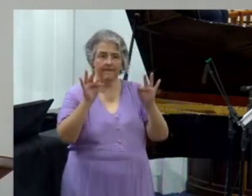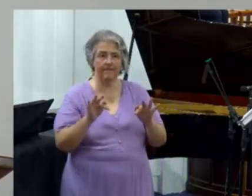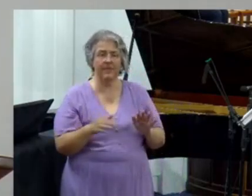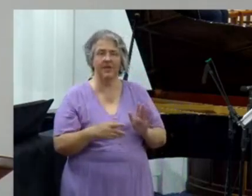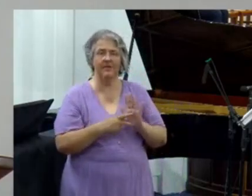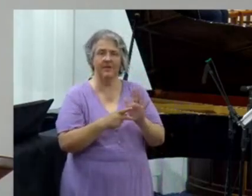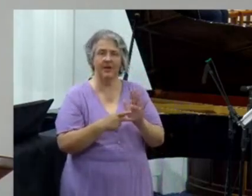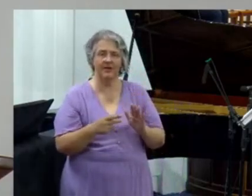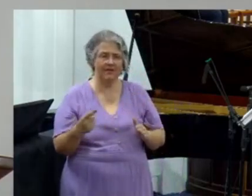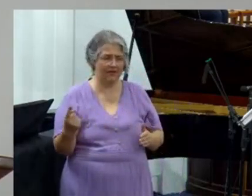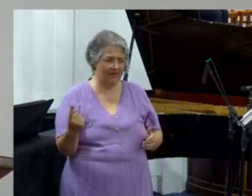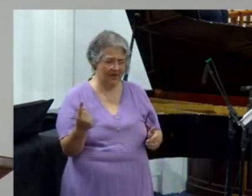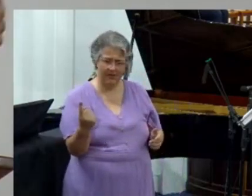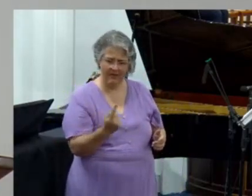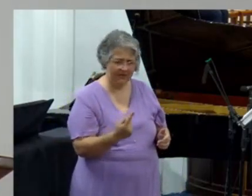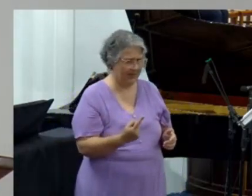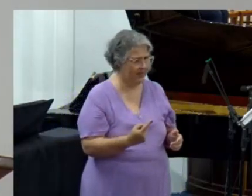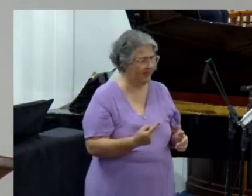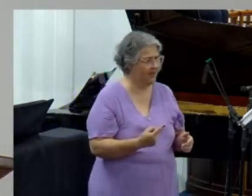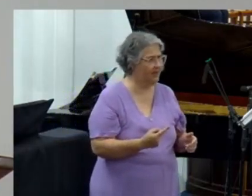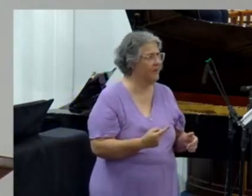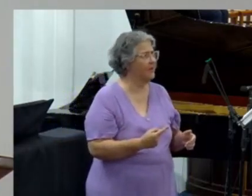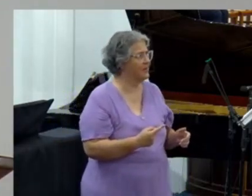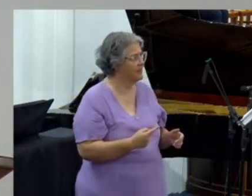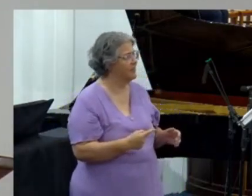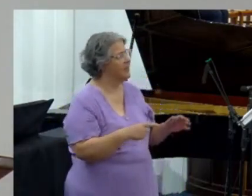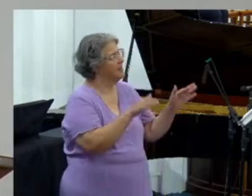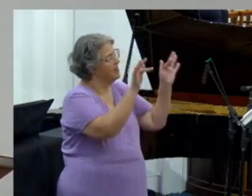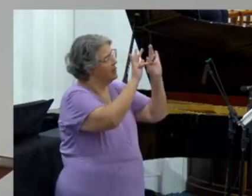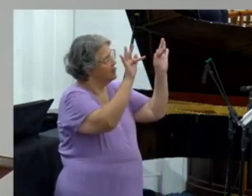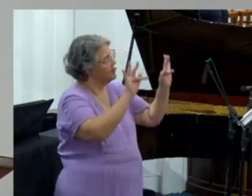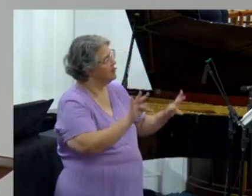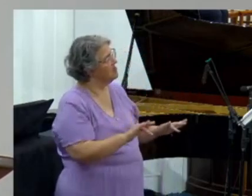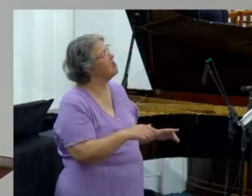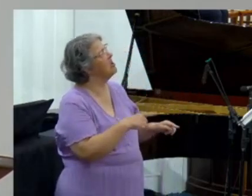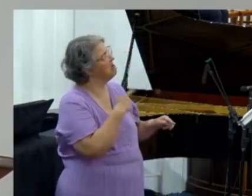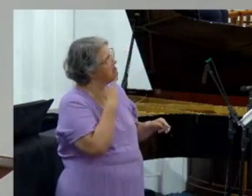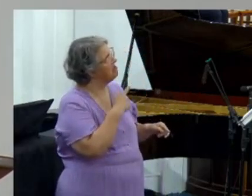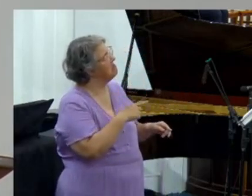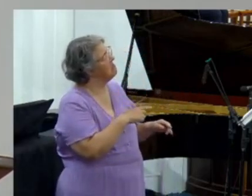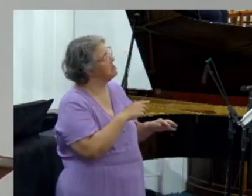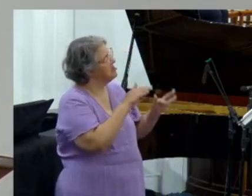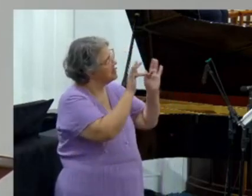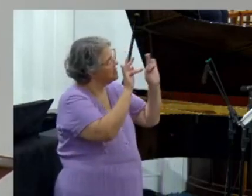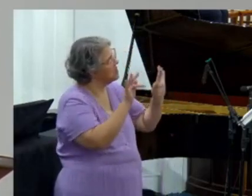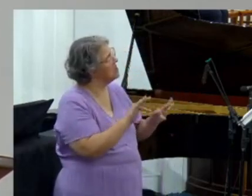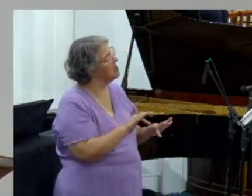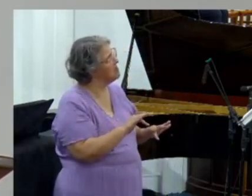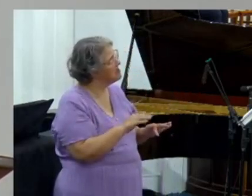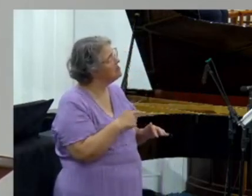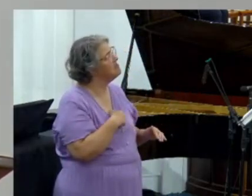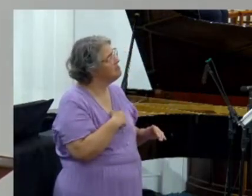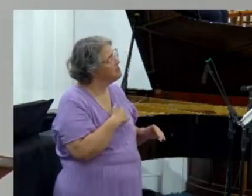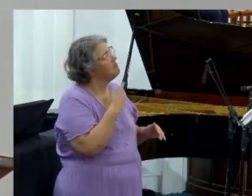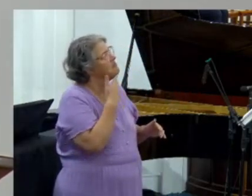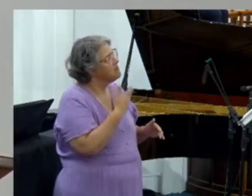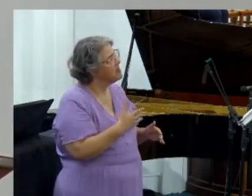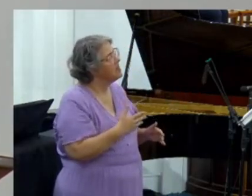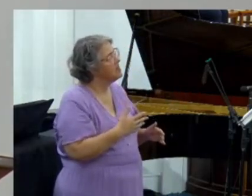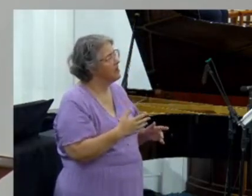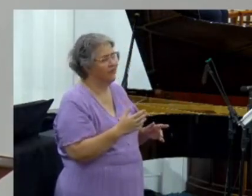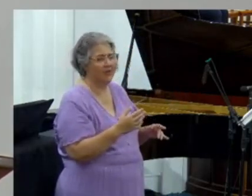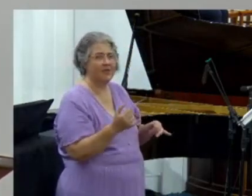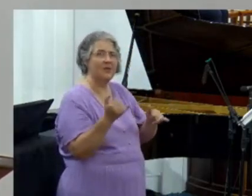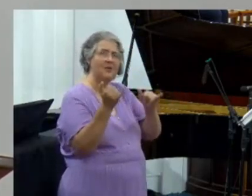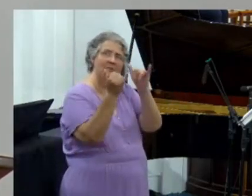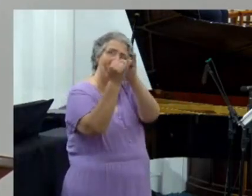diziam templo, templo, templo. E por dizerem que estavam no templo, acreditavam que estavam salvas, que estavam então perdoadas de